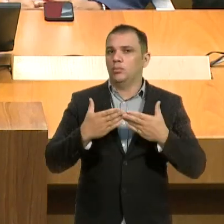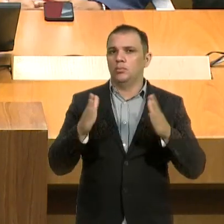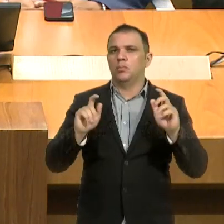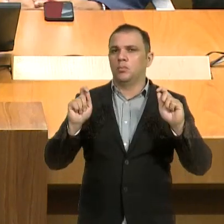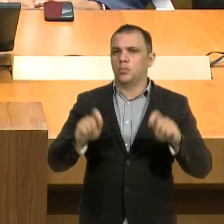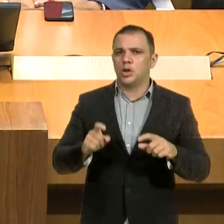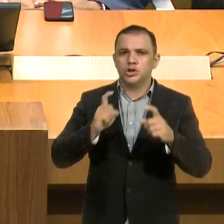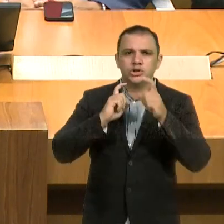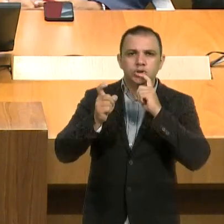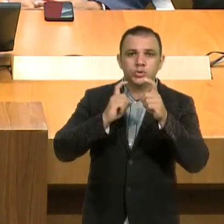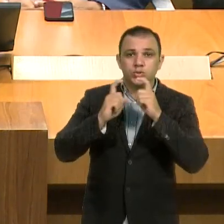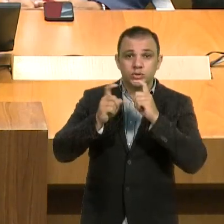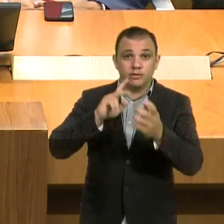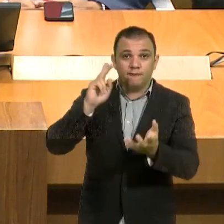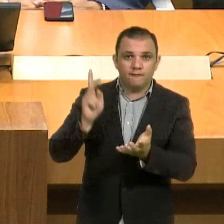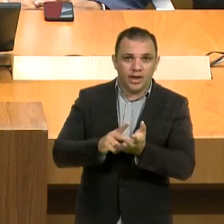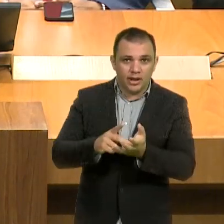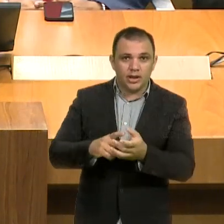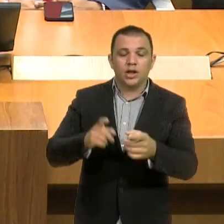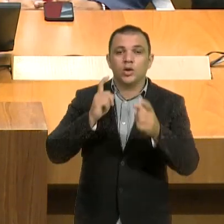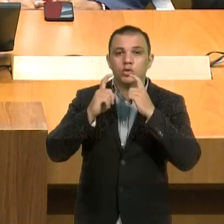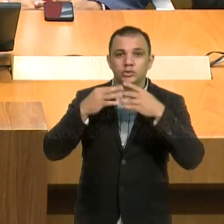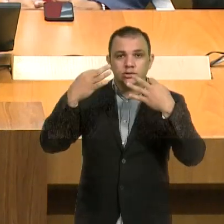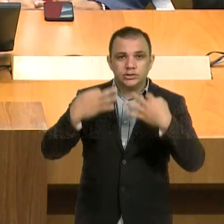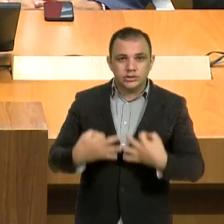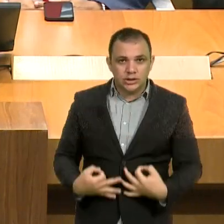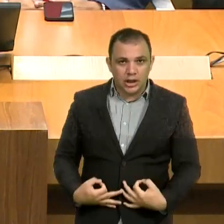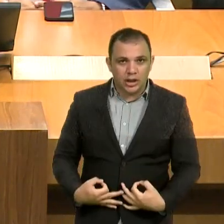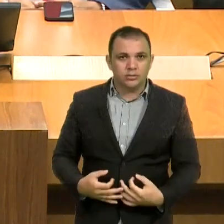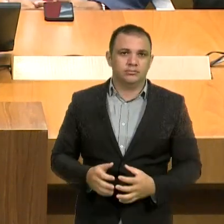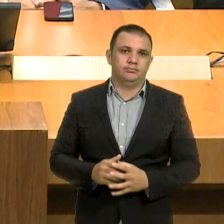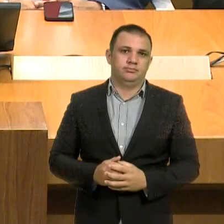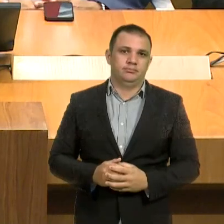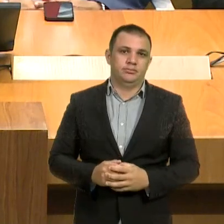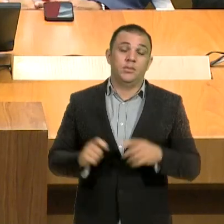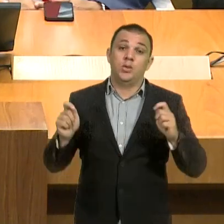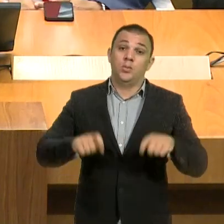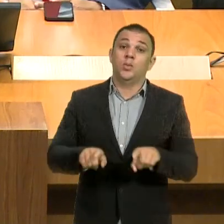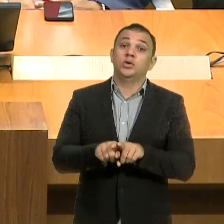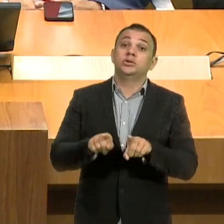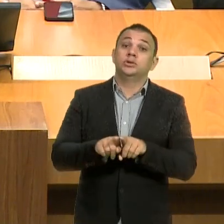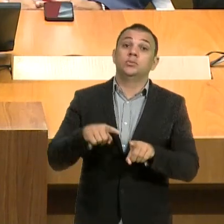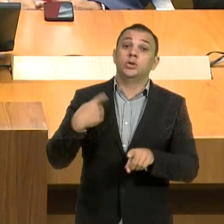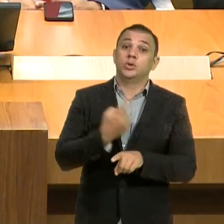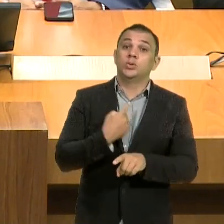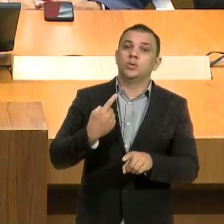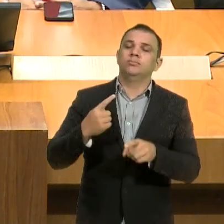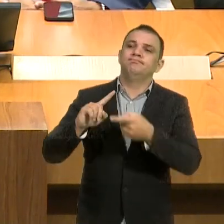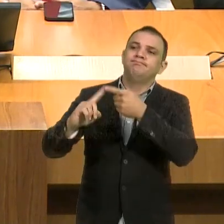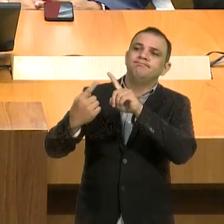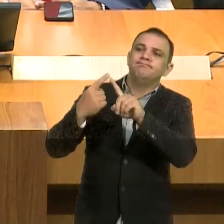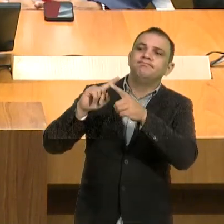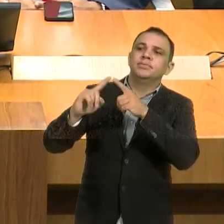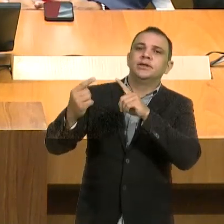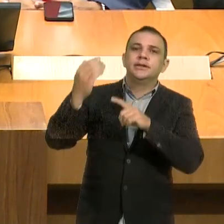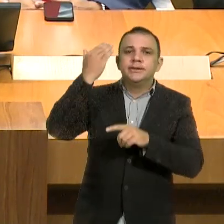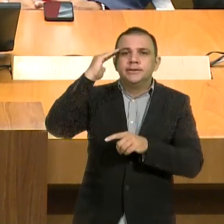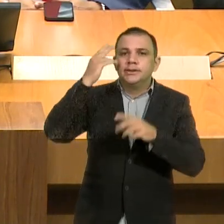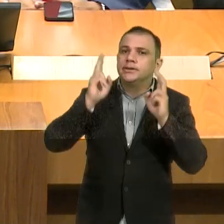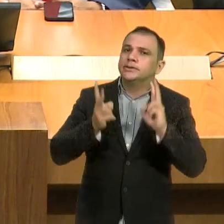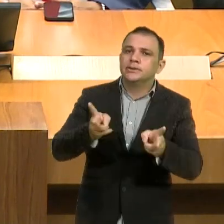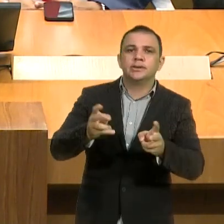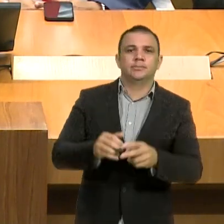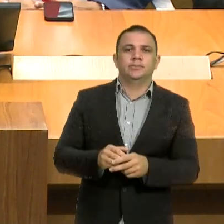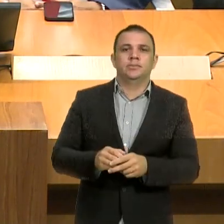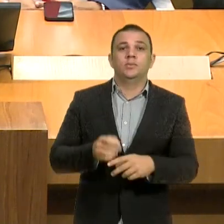honestas e construtivas e da busca pelo entendimento sempre. Afinal,